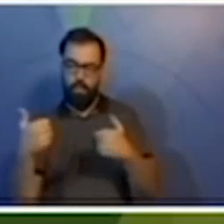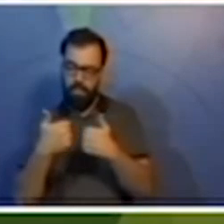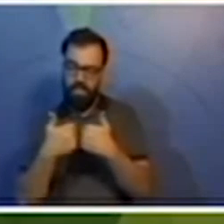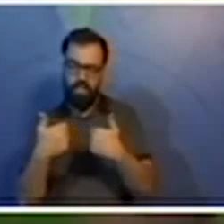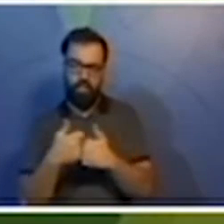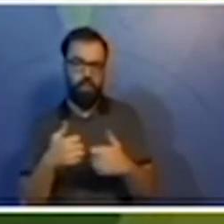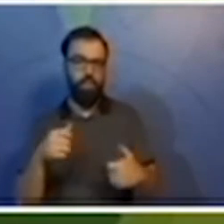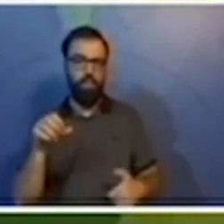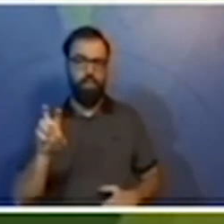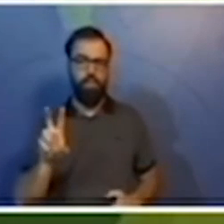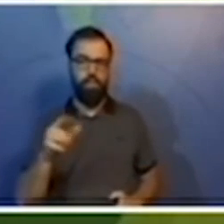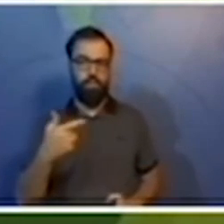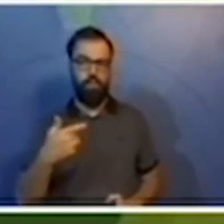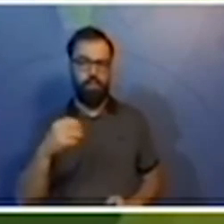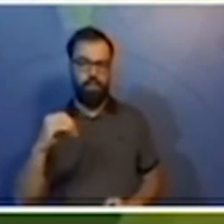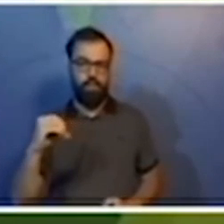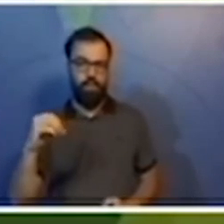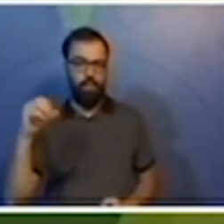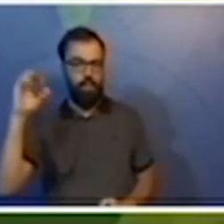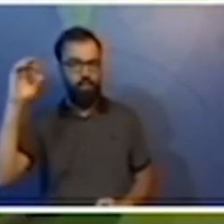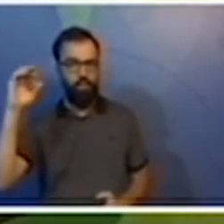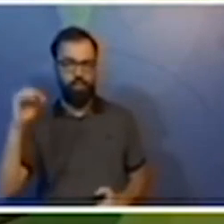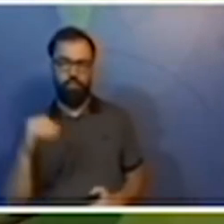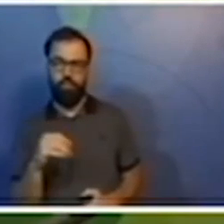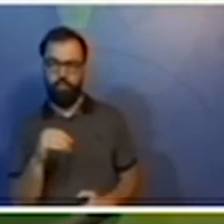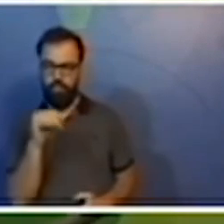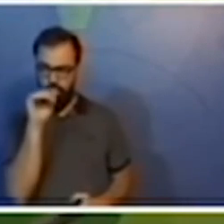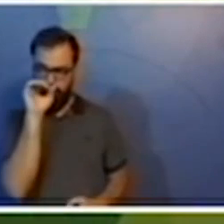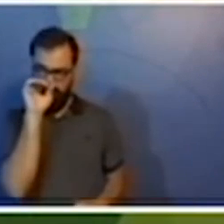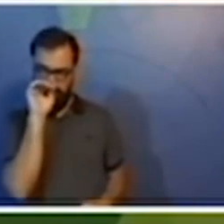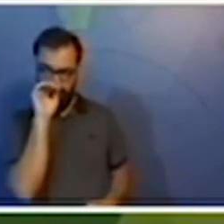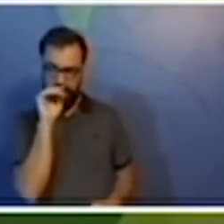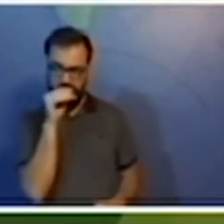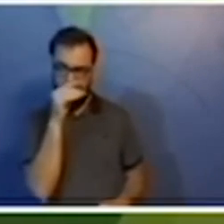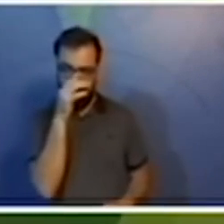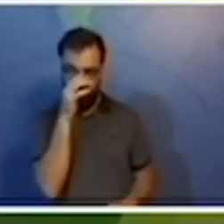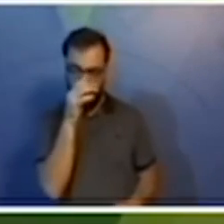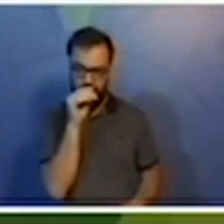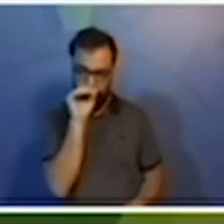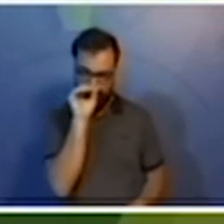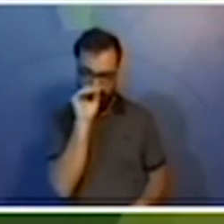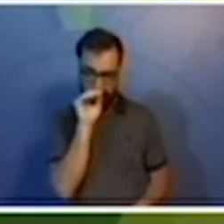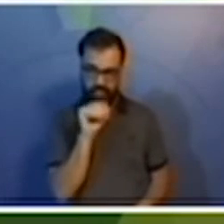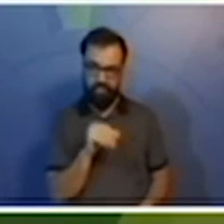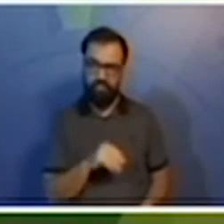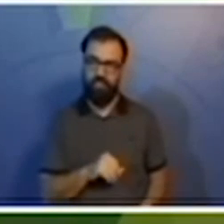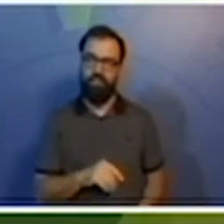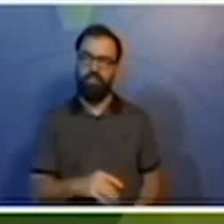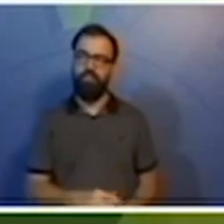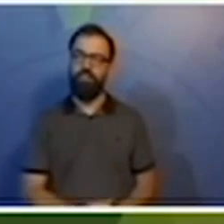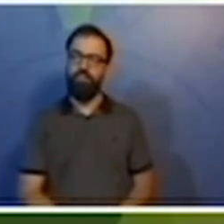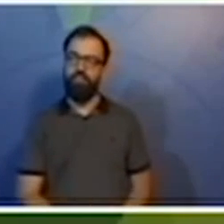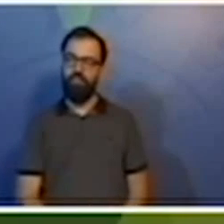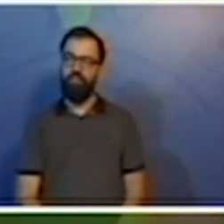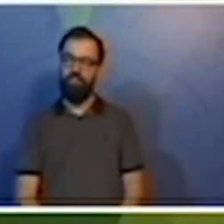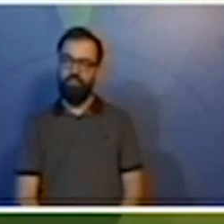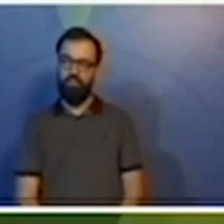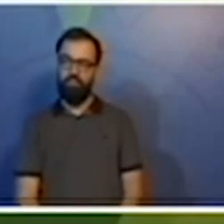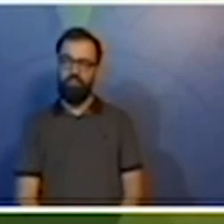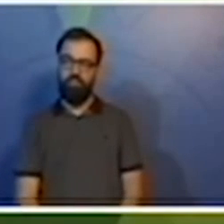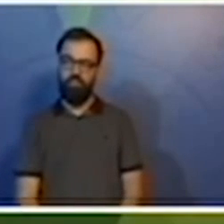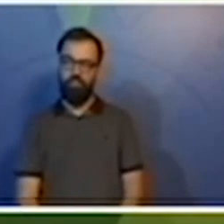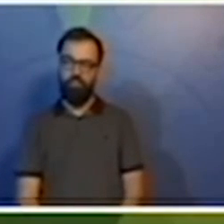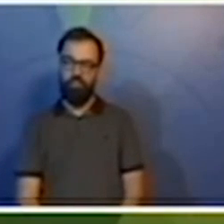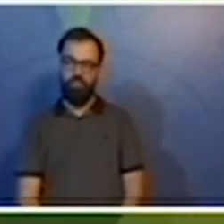graus, certo? Só que ia dar um trabalho a gente fazer por tentativa até chegar nesse